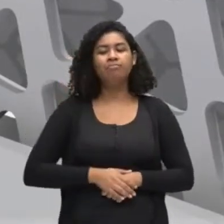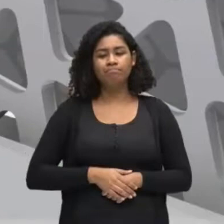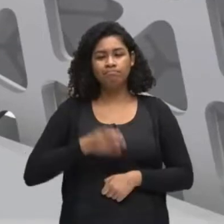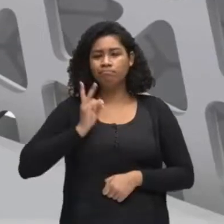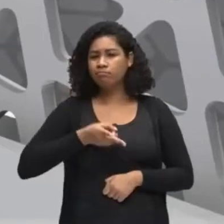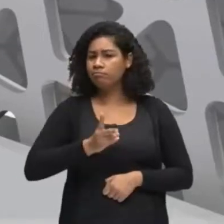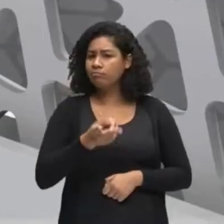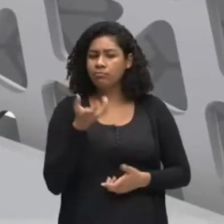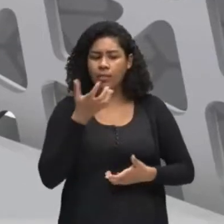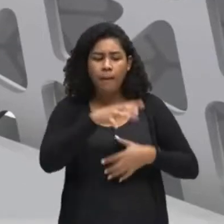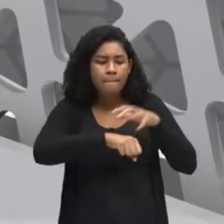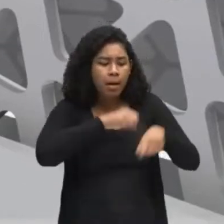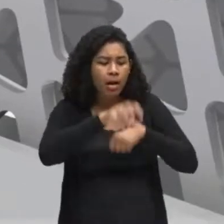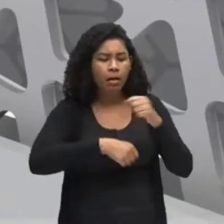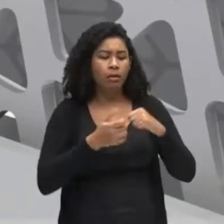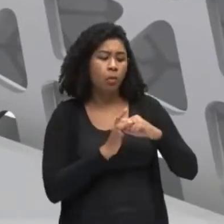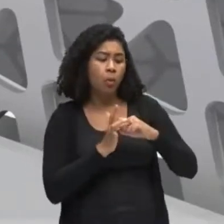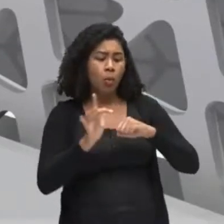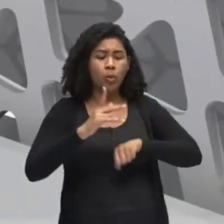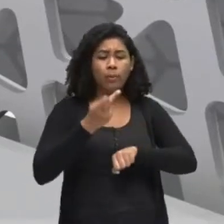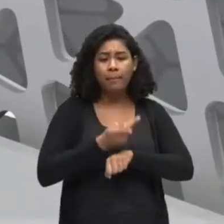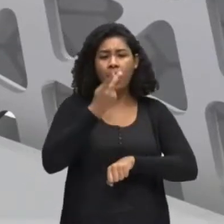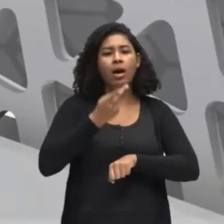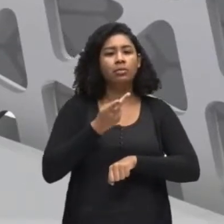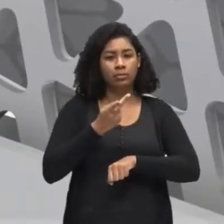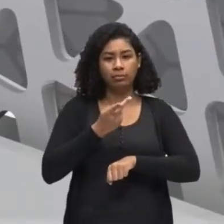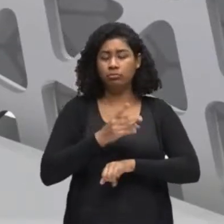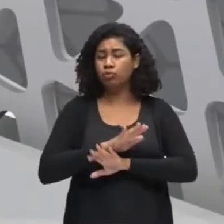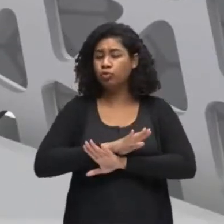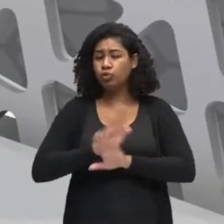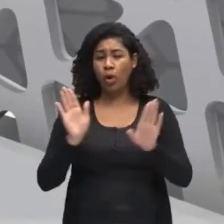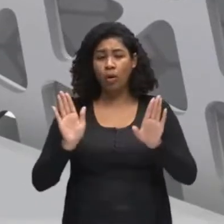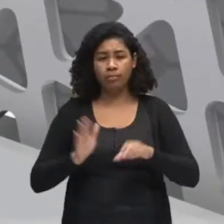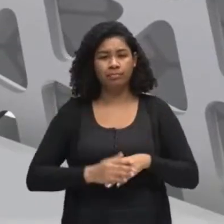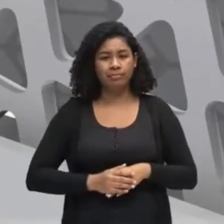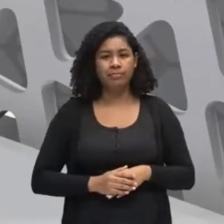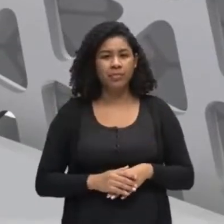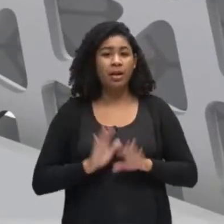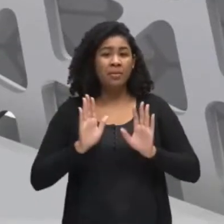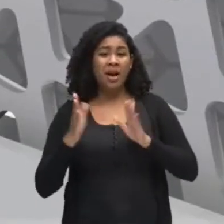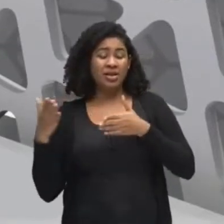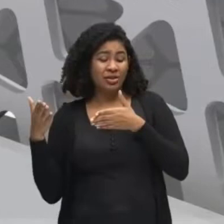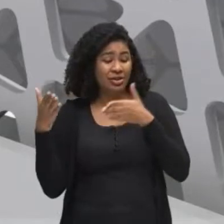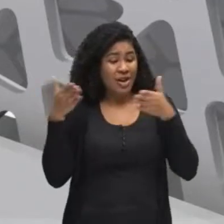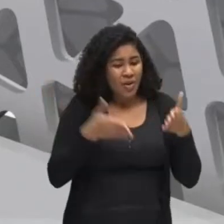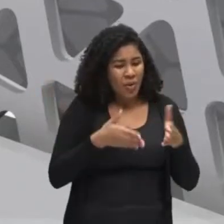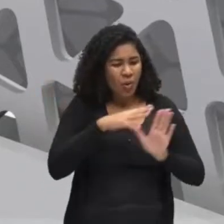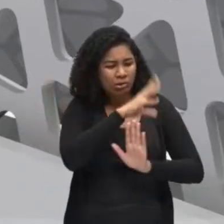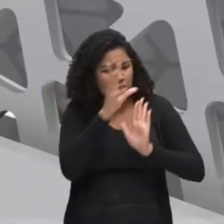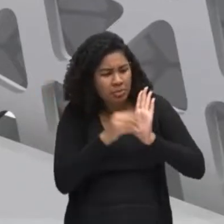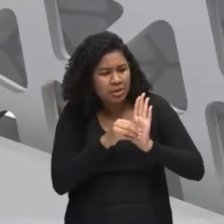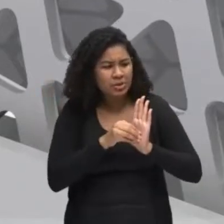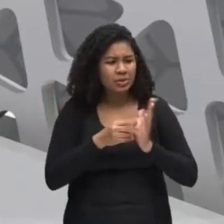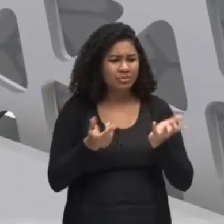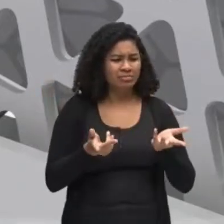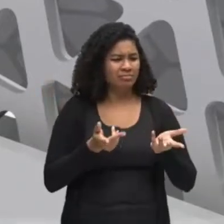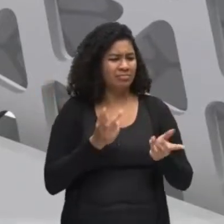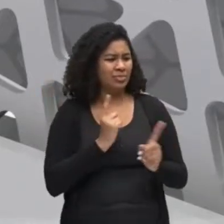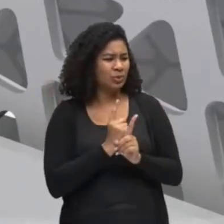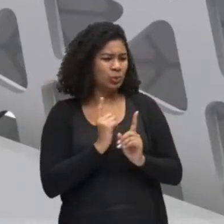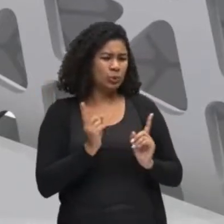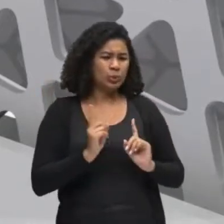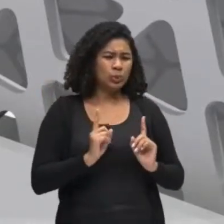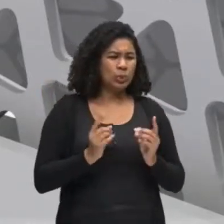para buscar o ouro e a prata para o seu país. Chegando a essa região, não foi propriamente o que eles